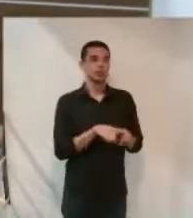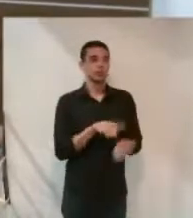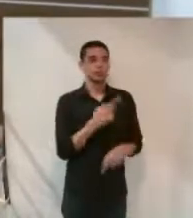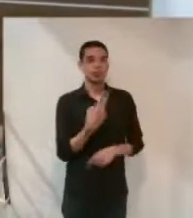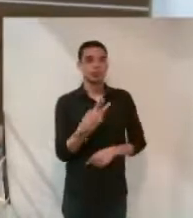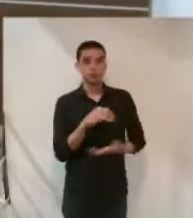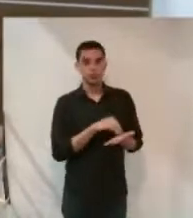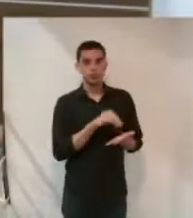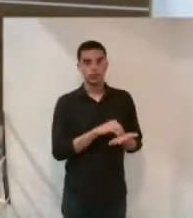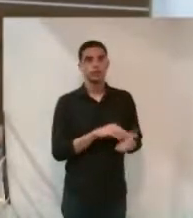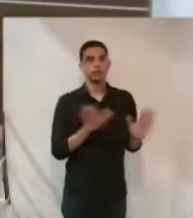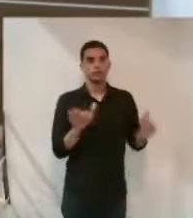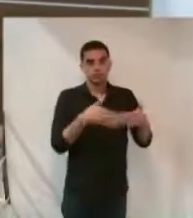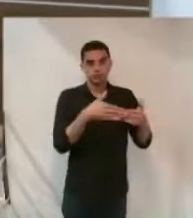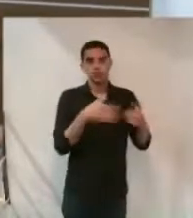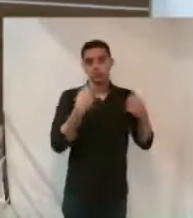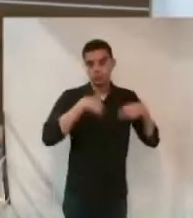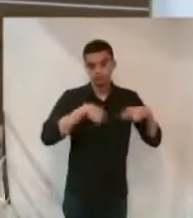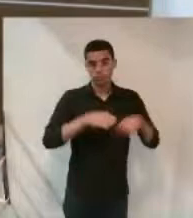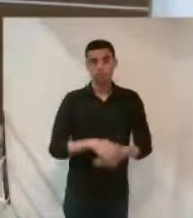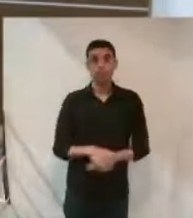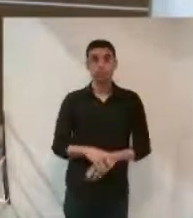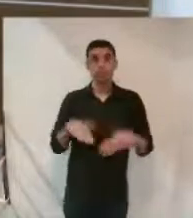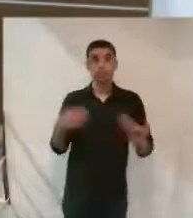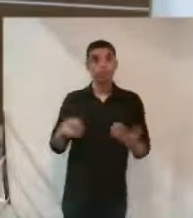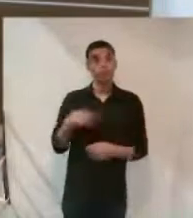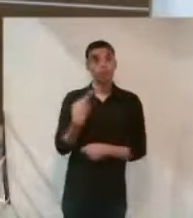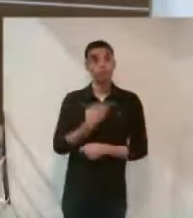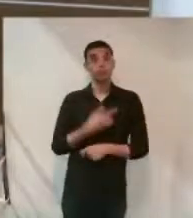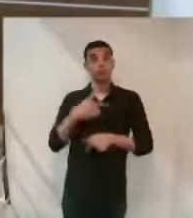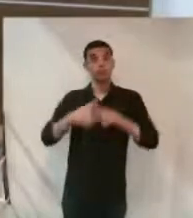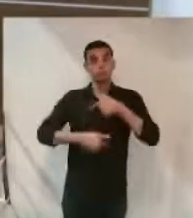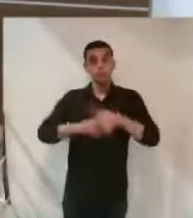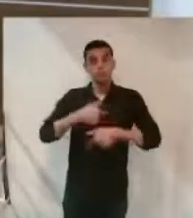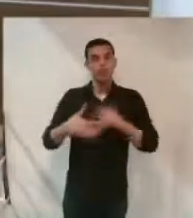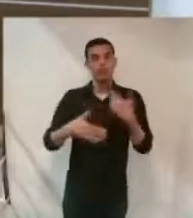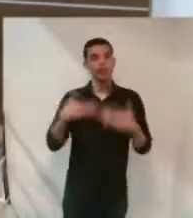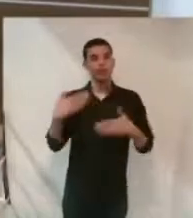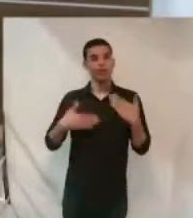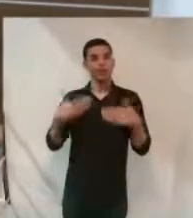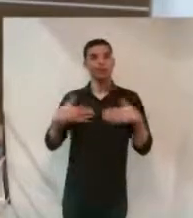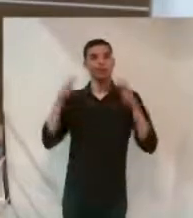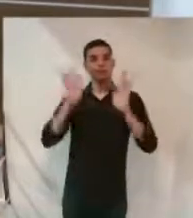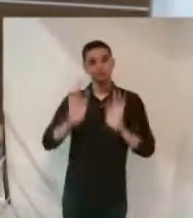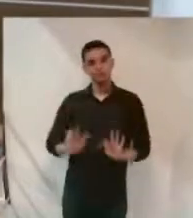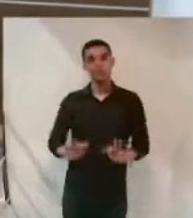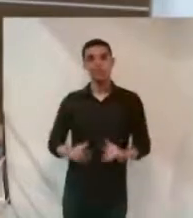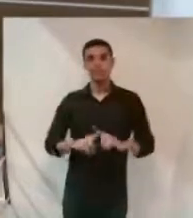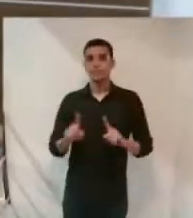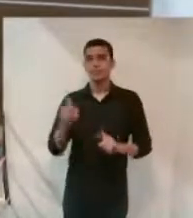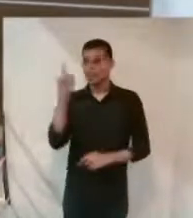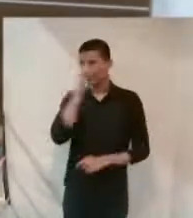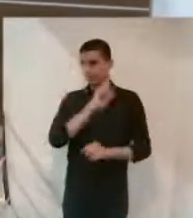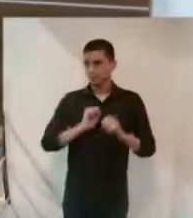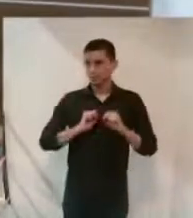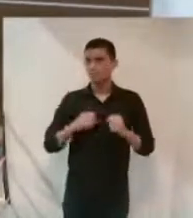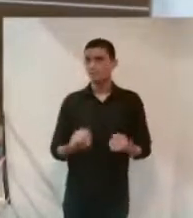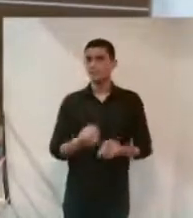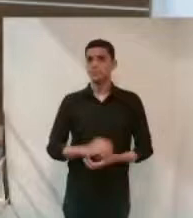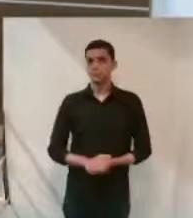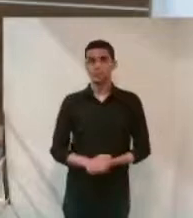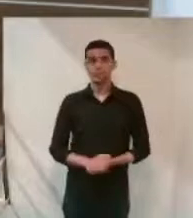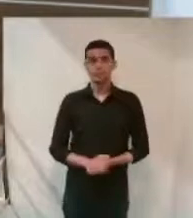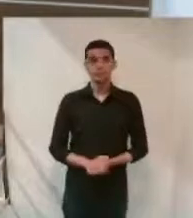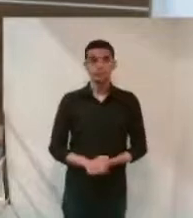esse trabalho a gente faz com satisfação e é muito árduo. E